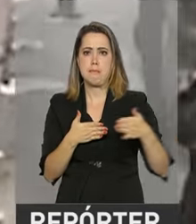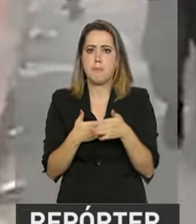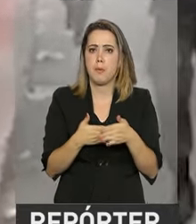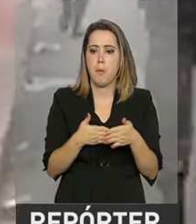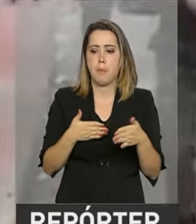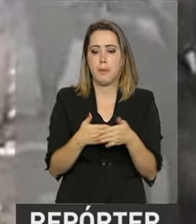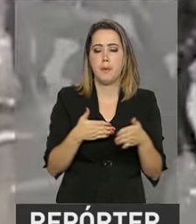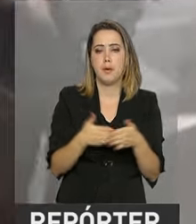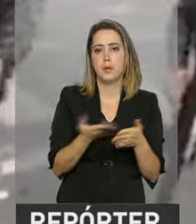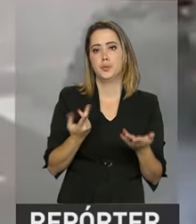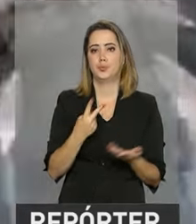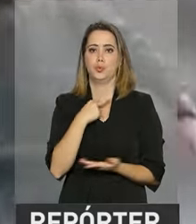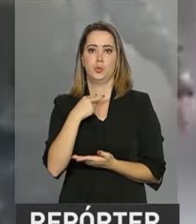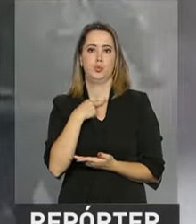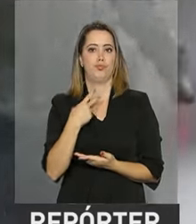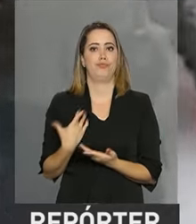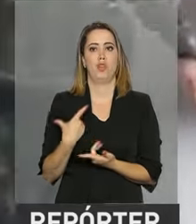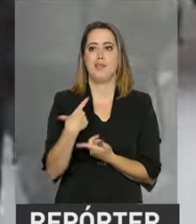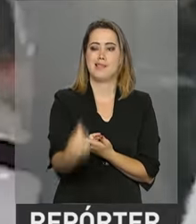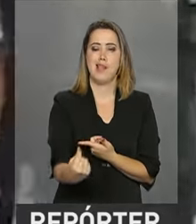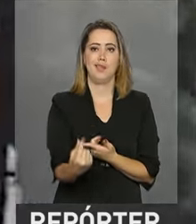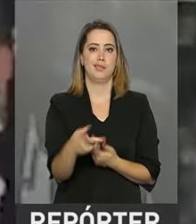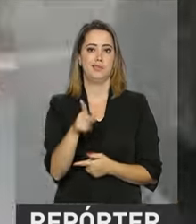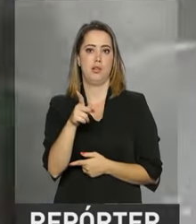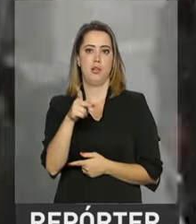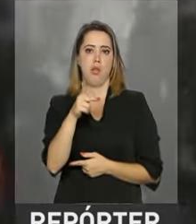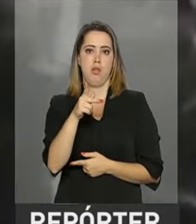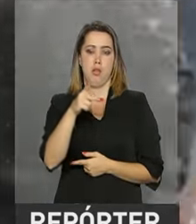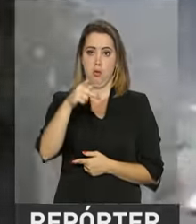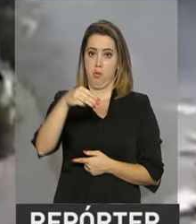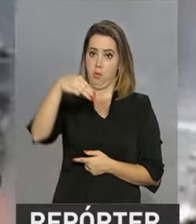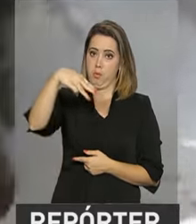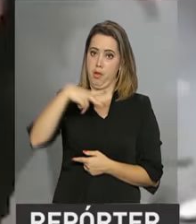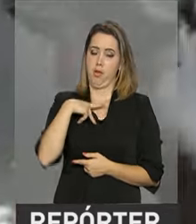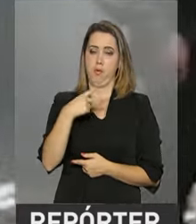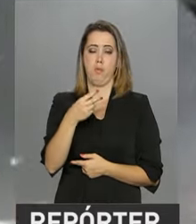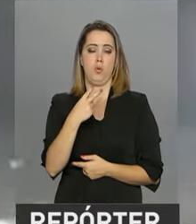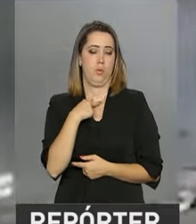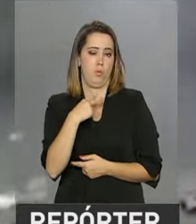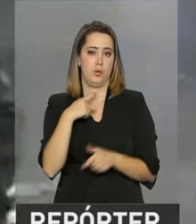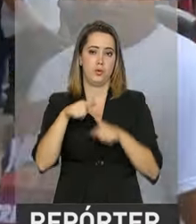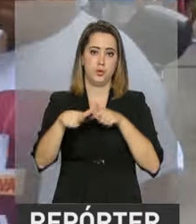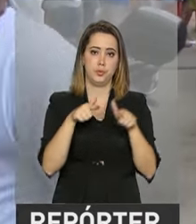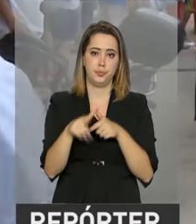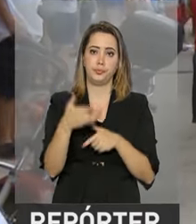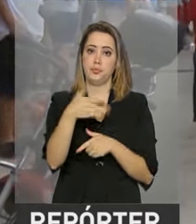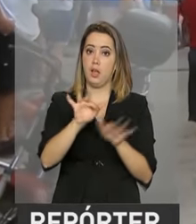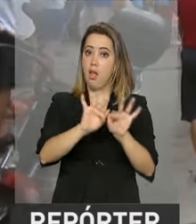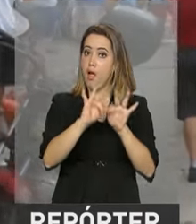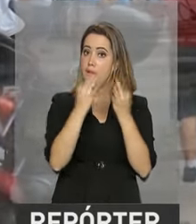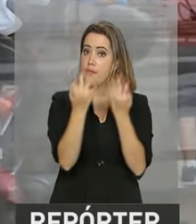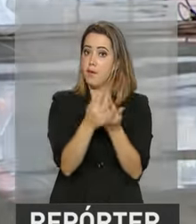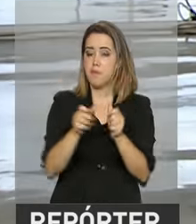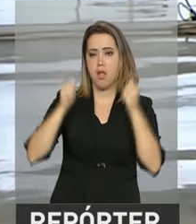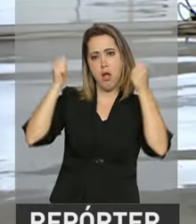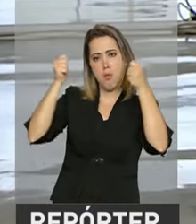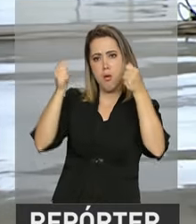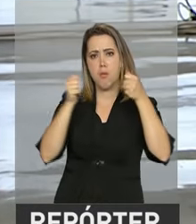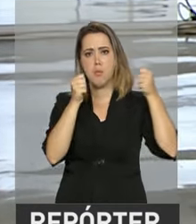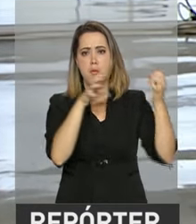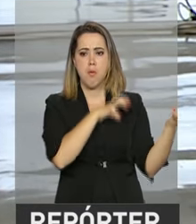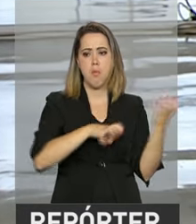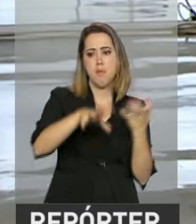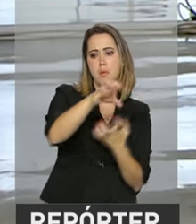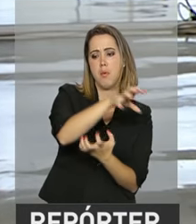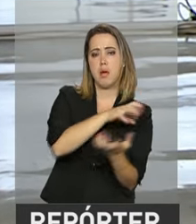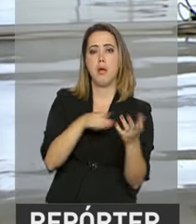que os PMs façam o seu trabalho. Esses familiares reivindicam reajustes salariais e melhores condições de trabalho